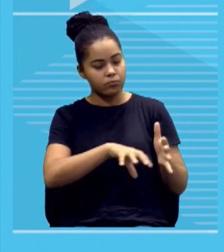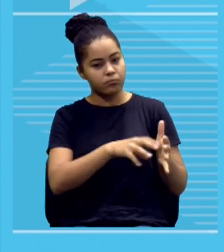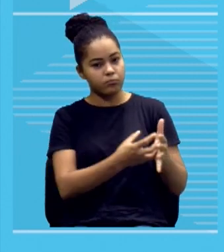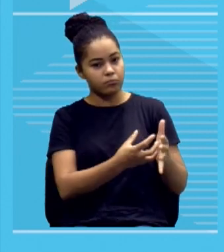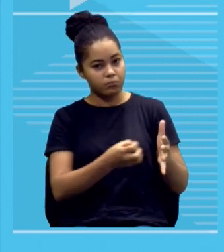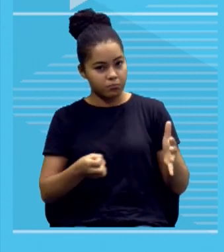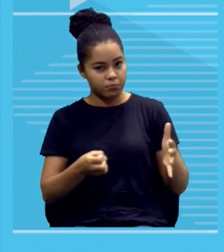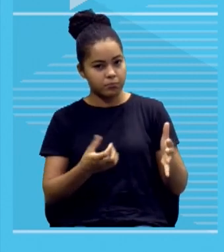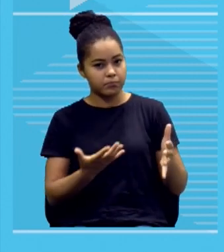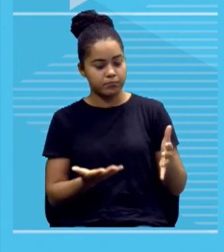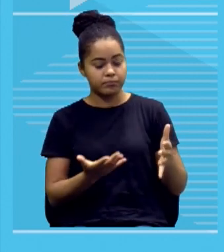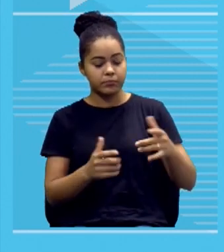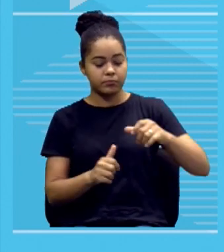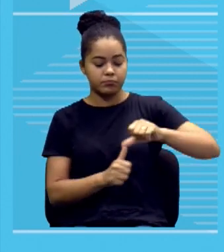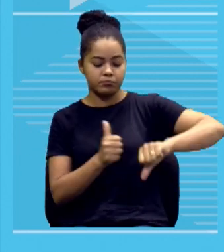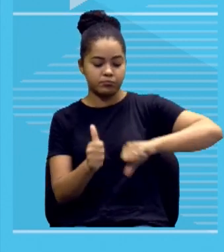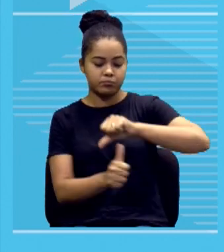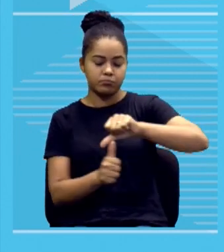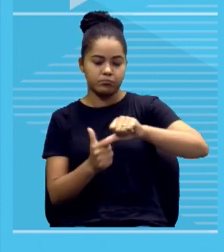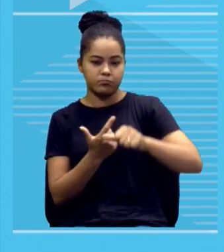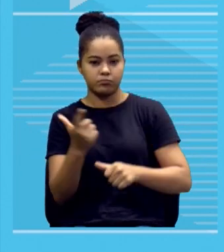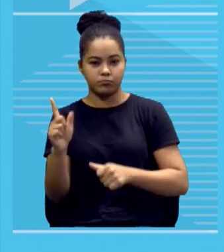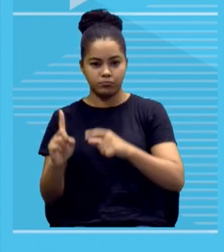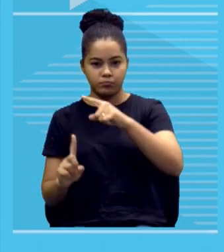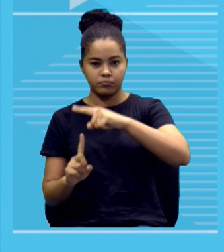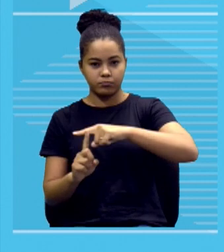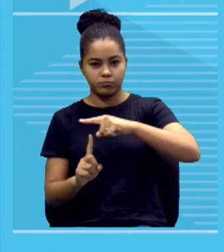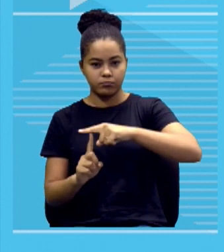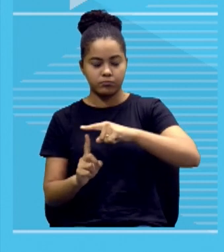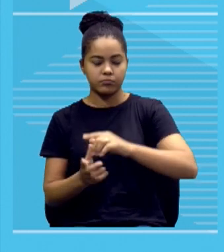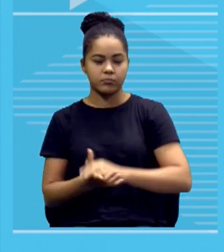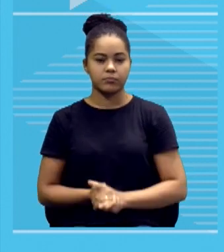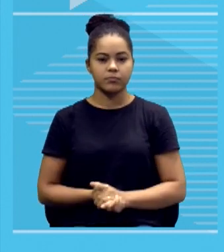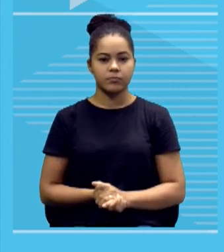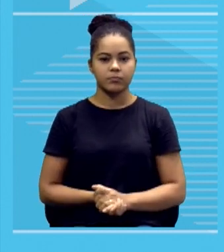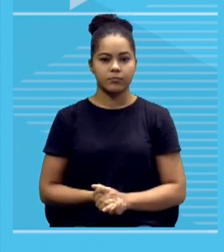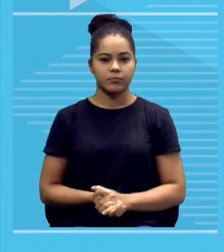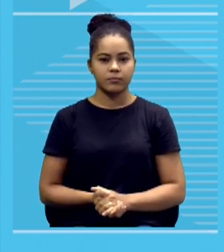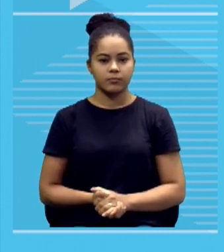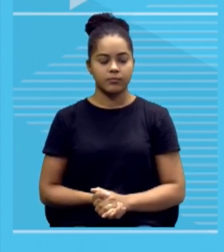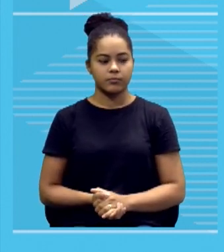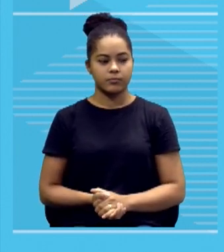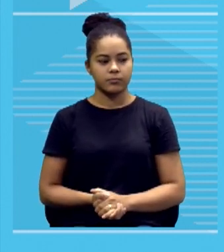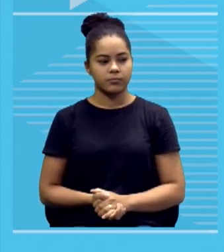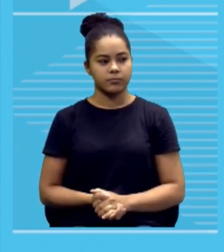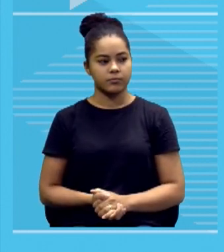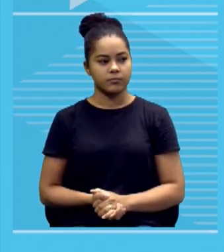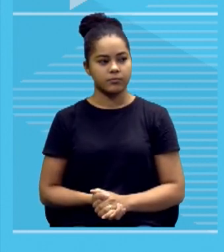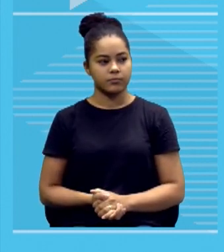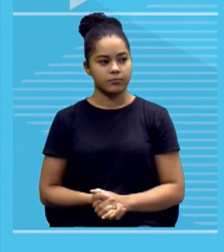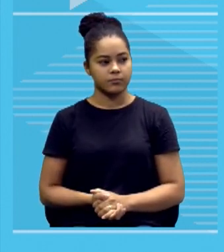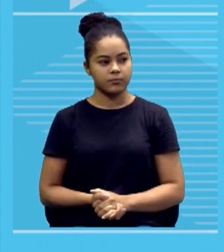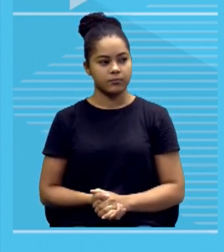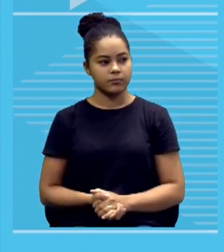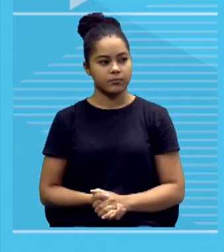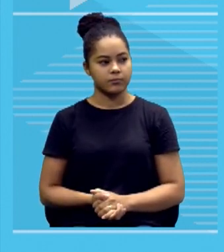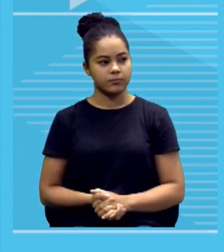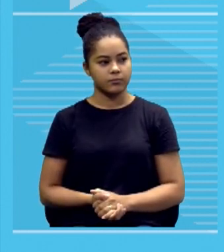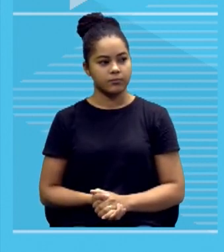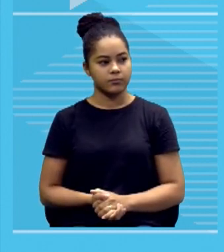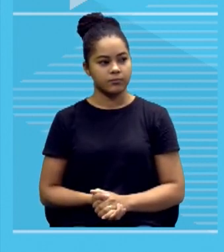de energia, tá bom? Dentro daquele nosso circuito ali. Beleza? Então vamos adiante. A gente tem muita coisa para conversar nessa outra